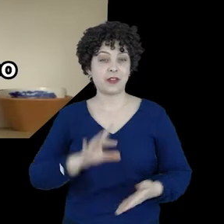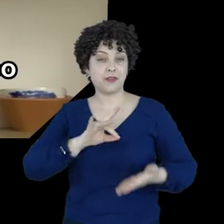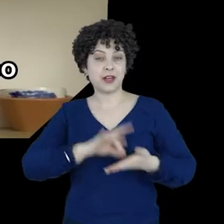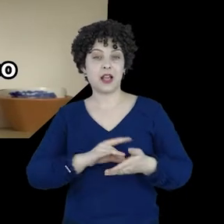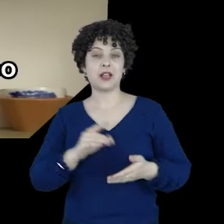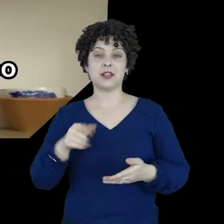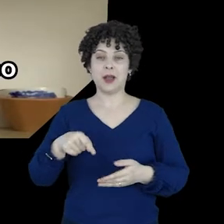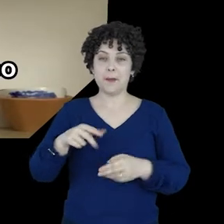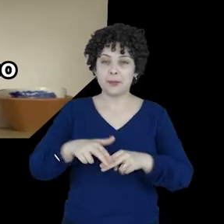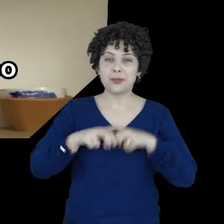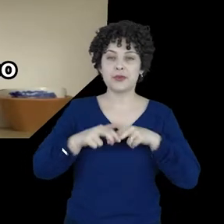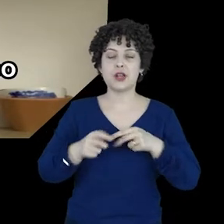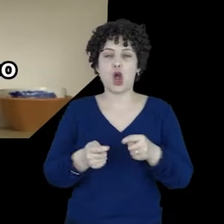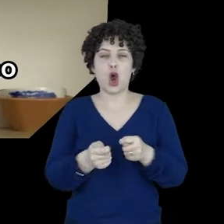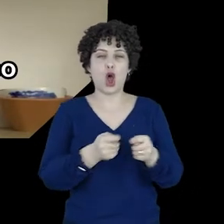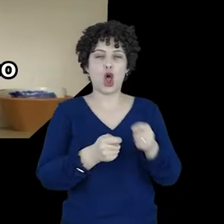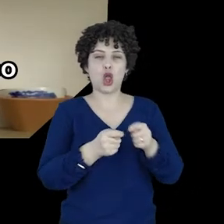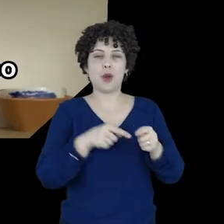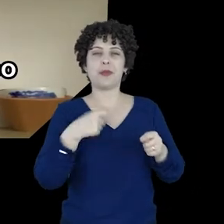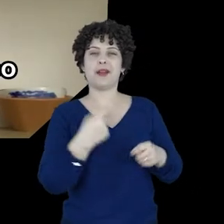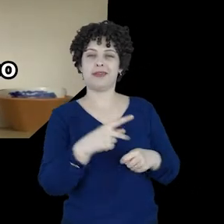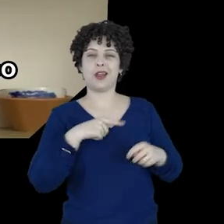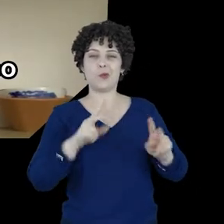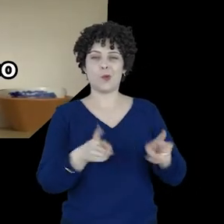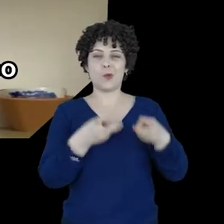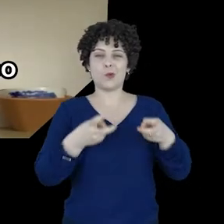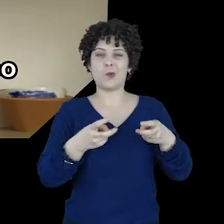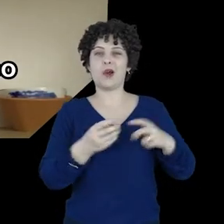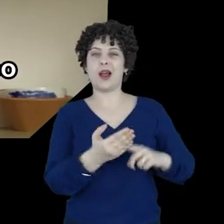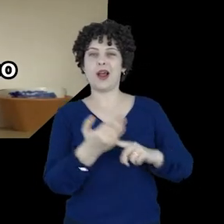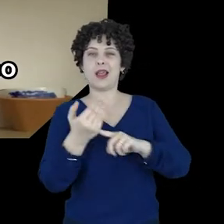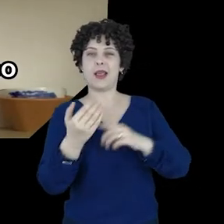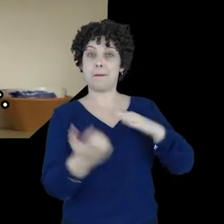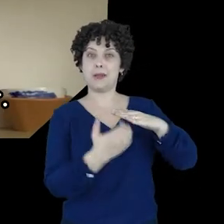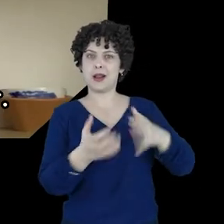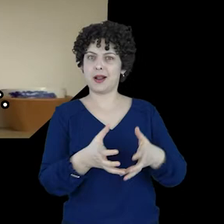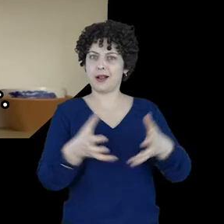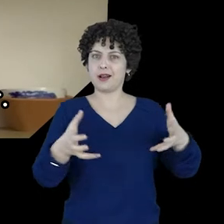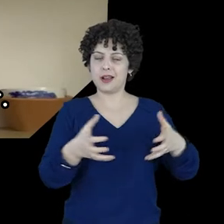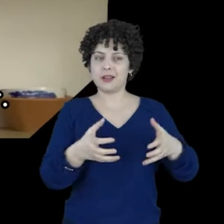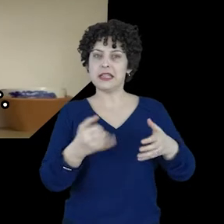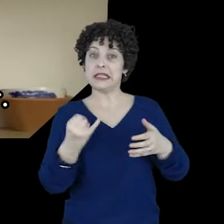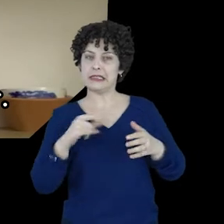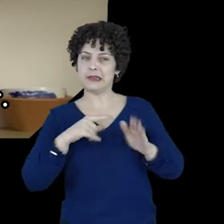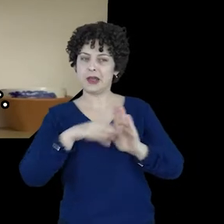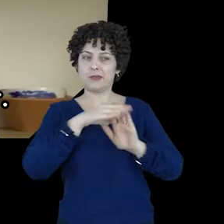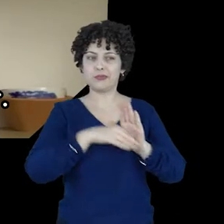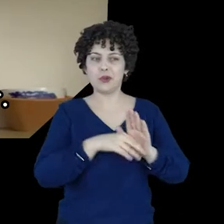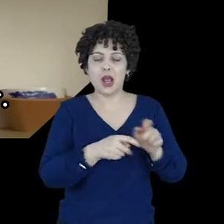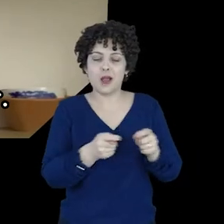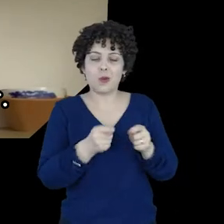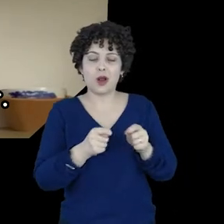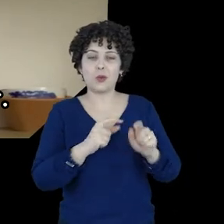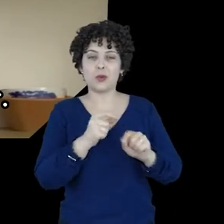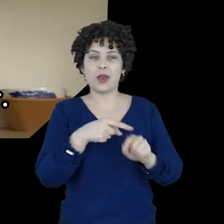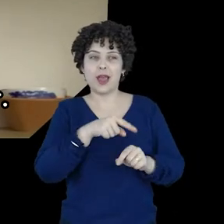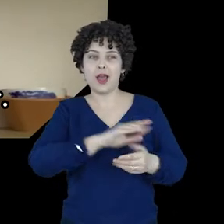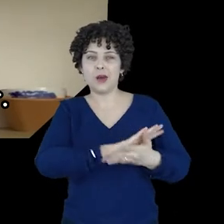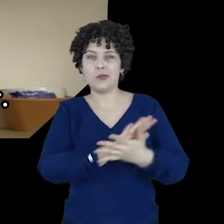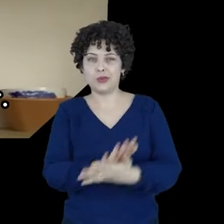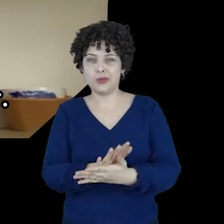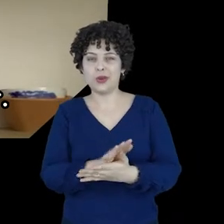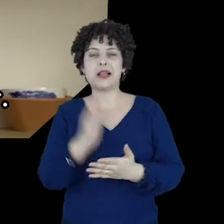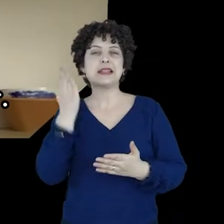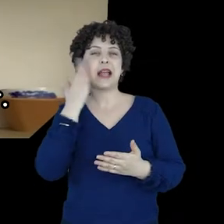Na verdade, é daí que vem o poder econômico e político das big techs. Regulamentando isso, controlamos o quão danosas elas podem ser.